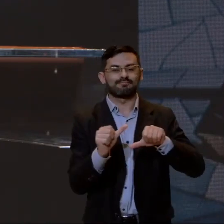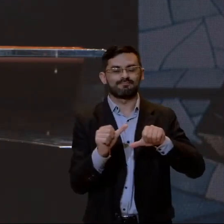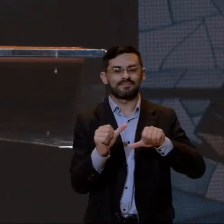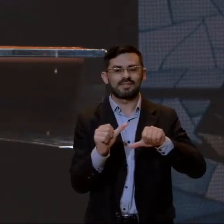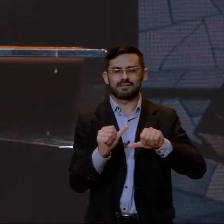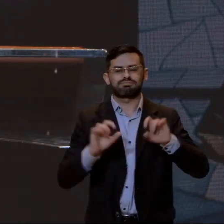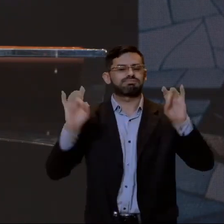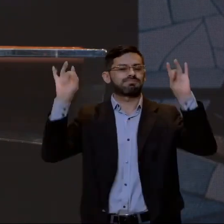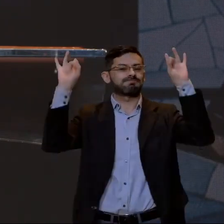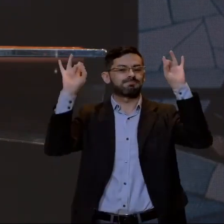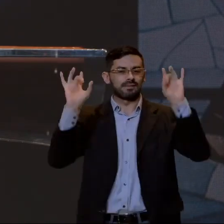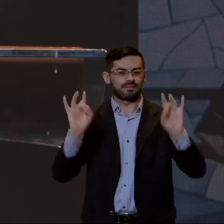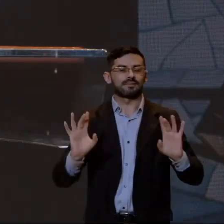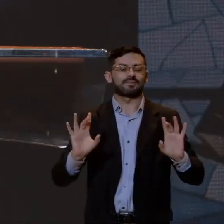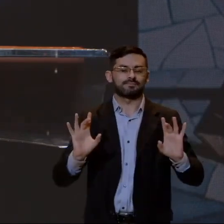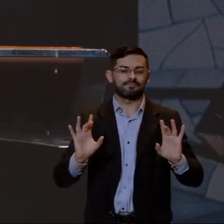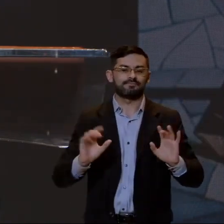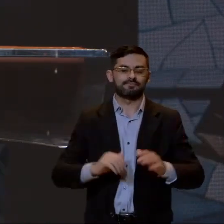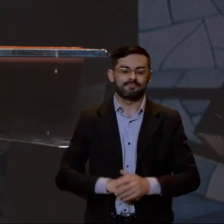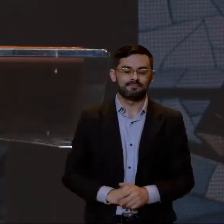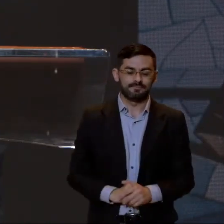maneira tremenda.